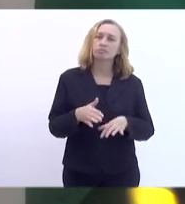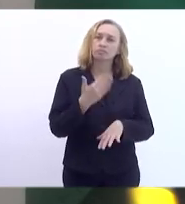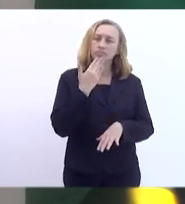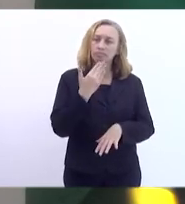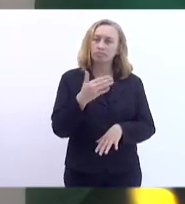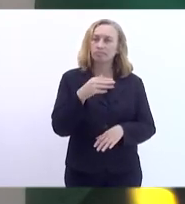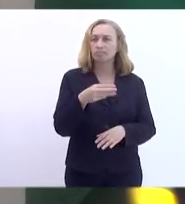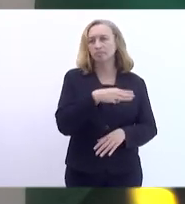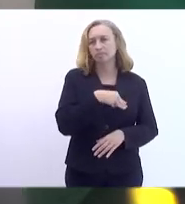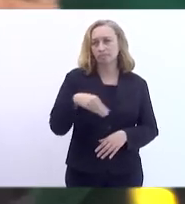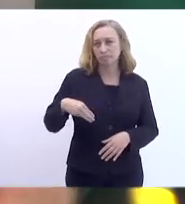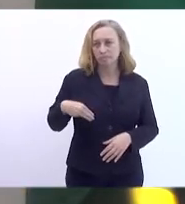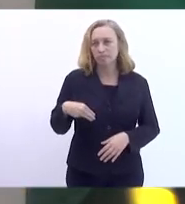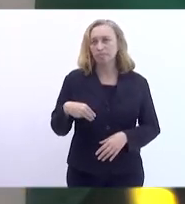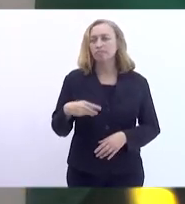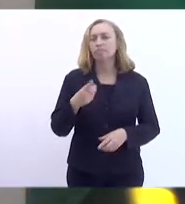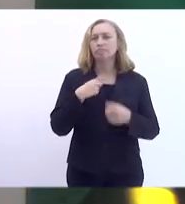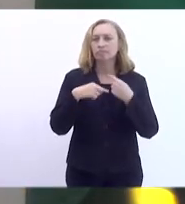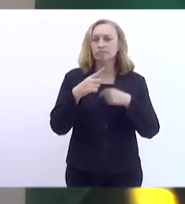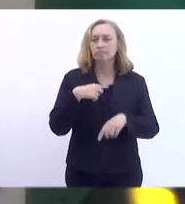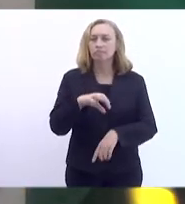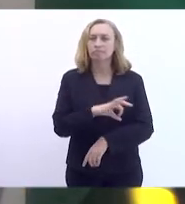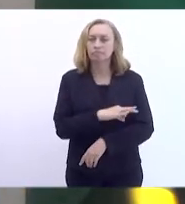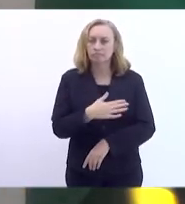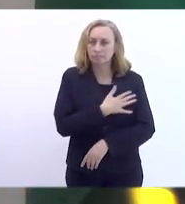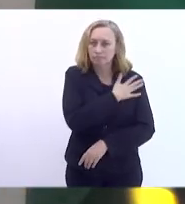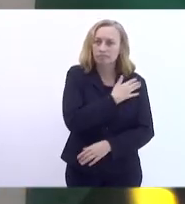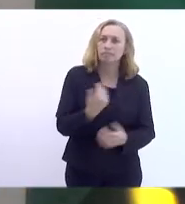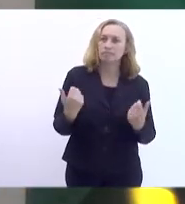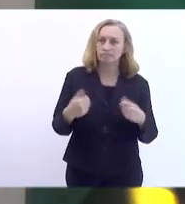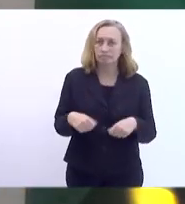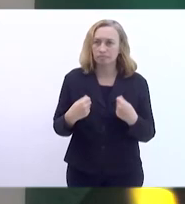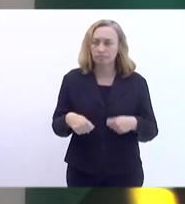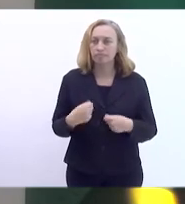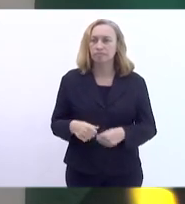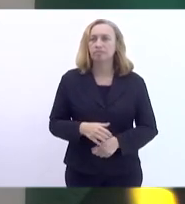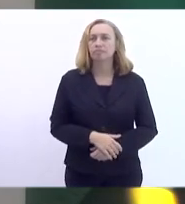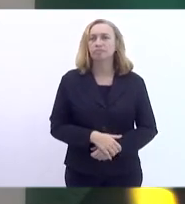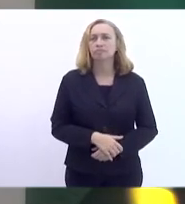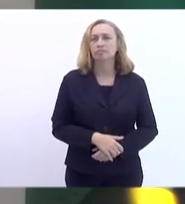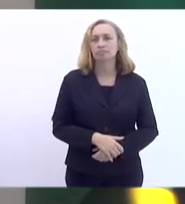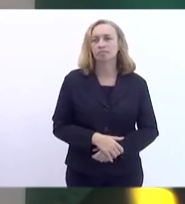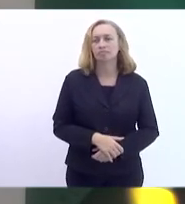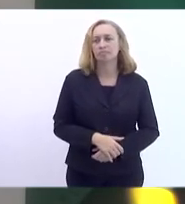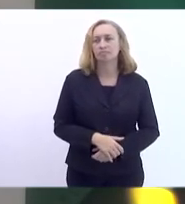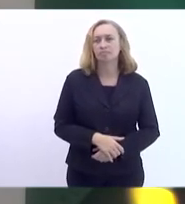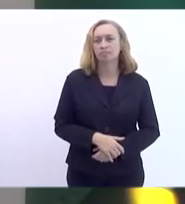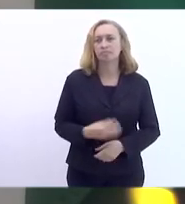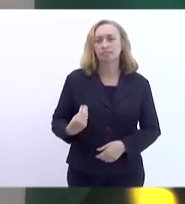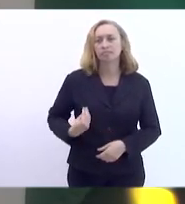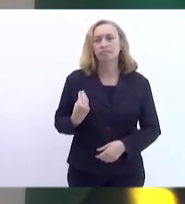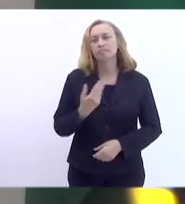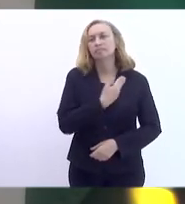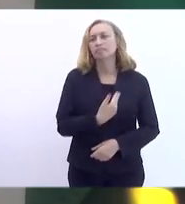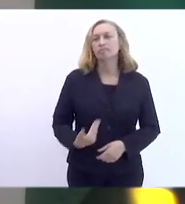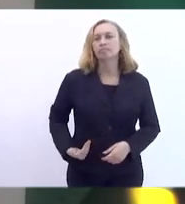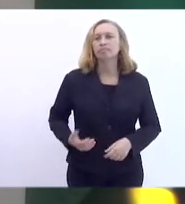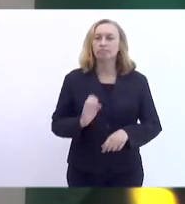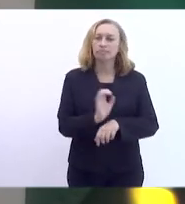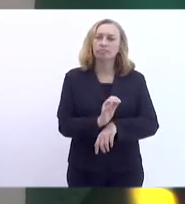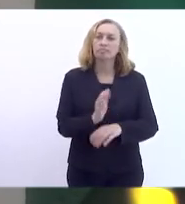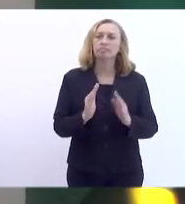a mesa a boa vontade da polícia militar há necessidade a presença permanente do governo do es em